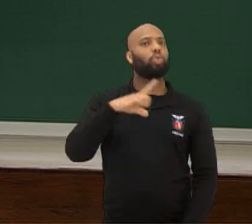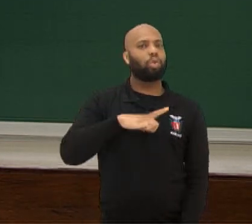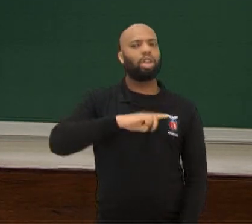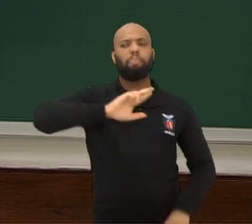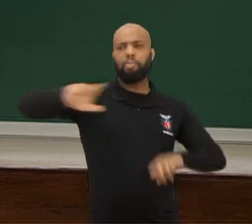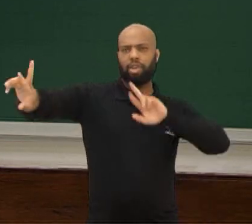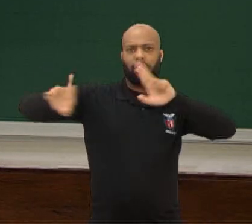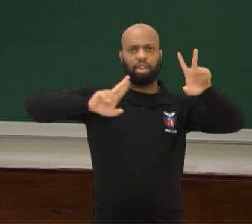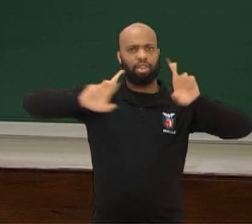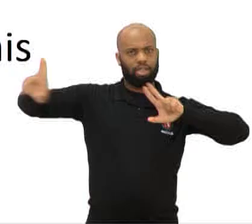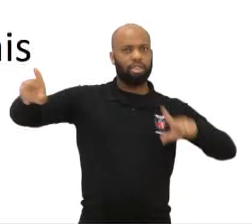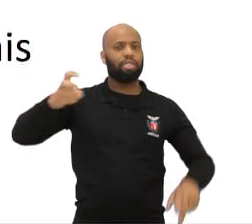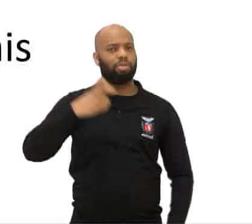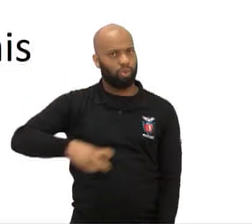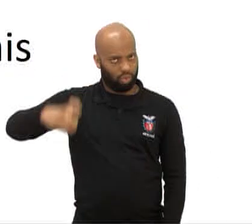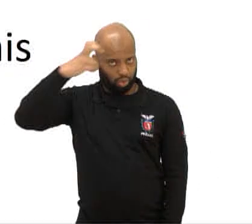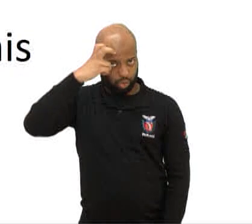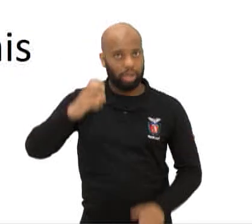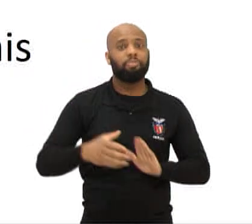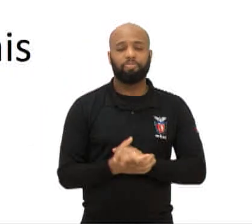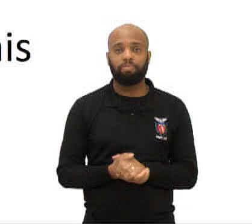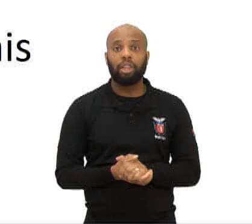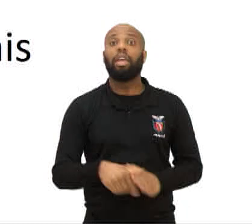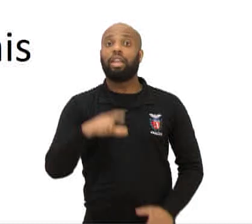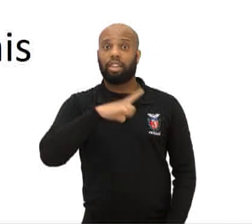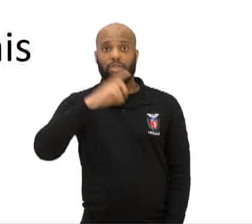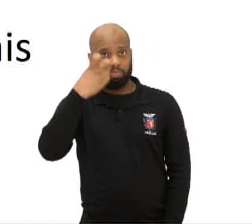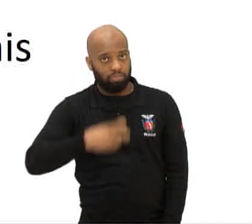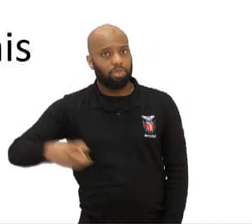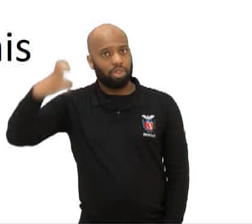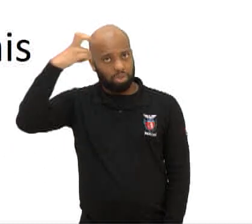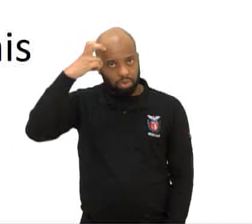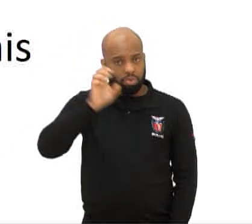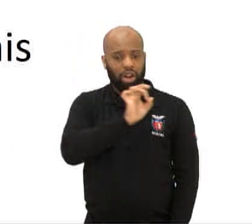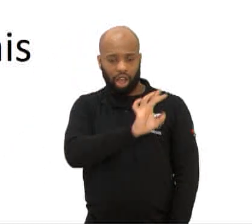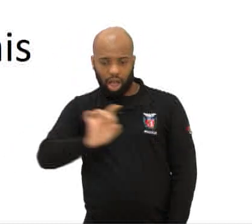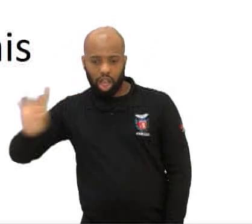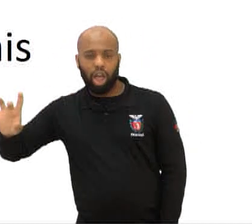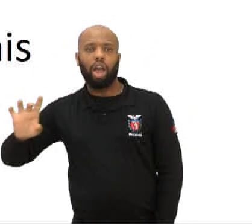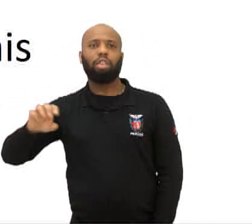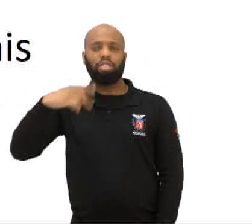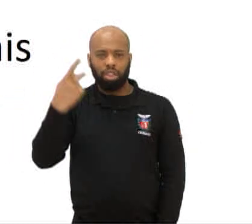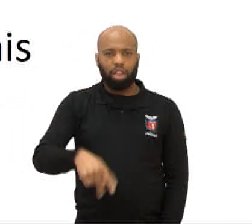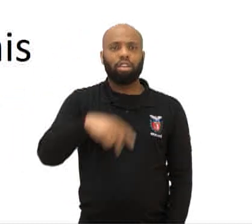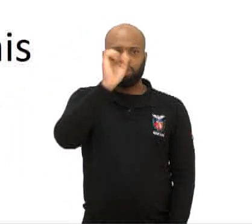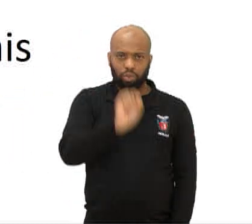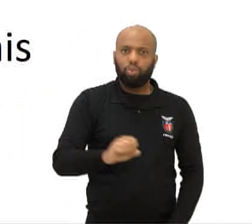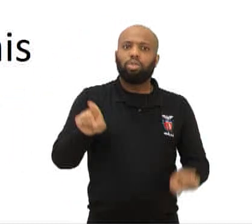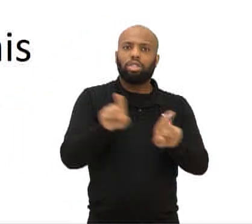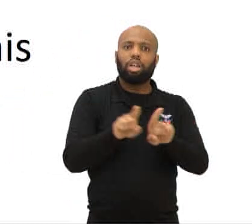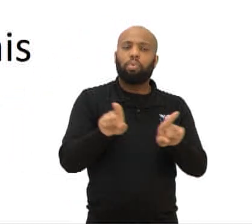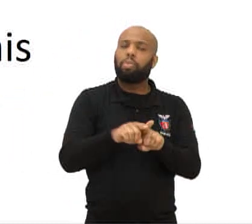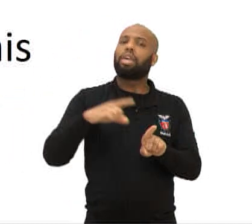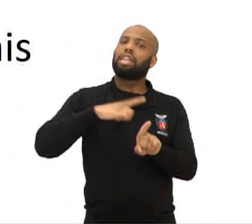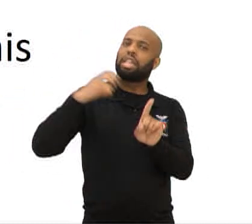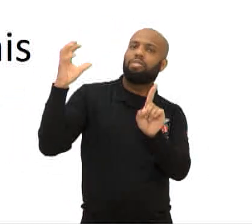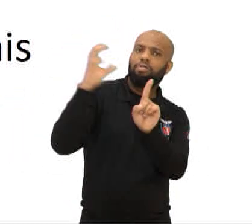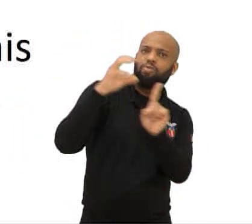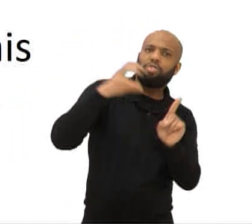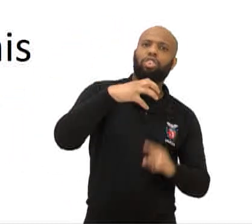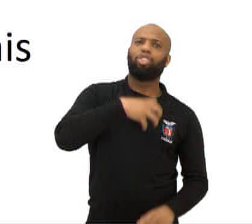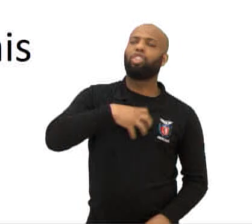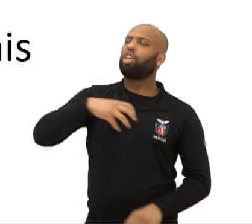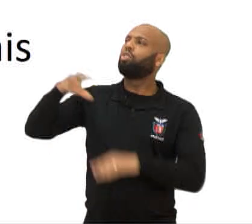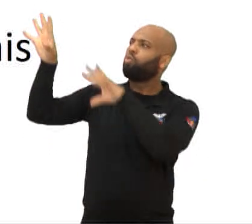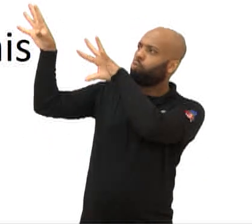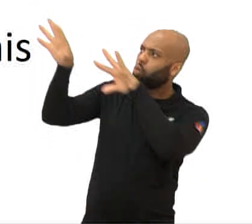termos culturais, né? Tem uma cultura bastante diversificada, influenciada pelos fluxos